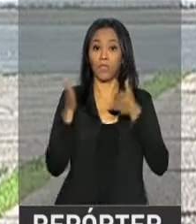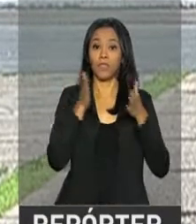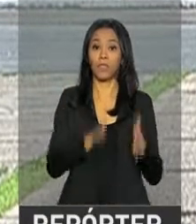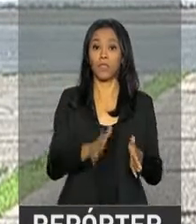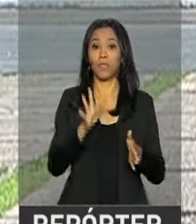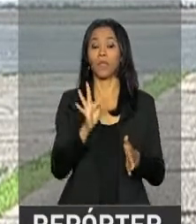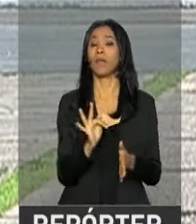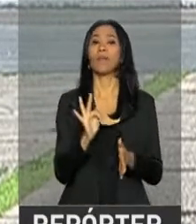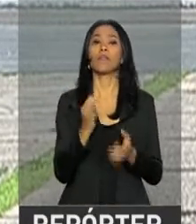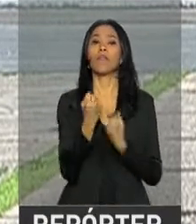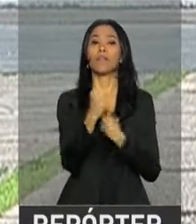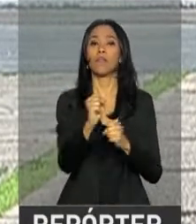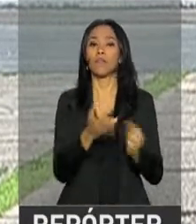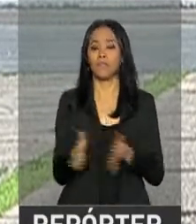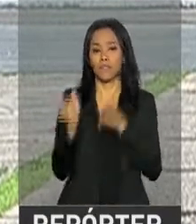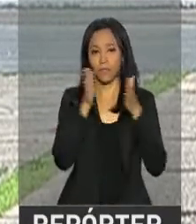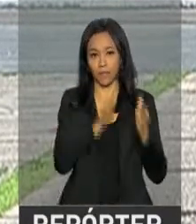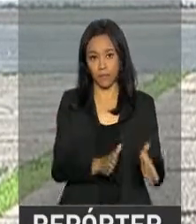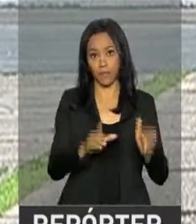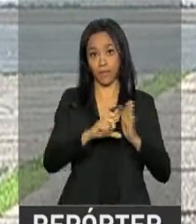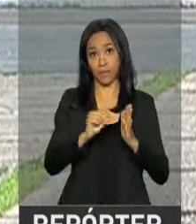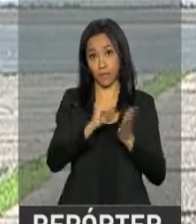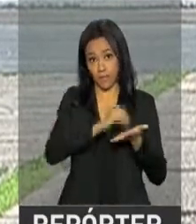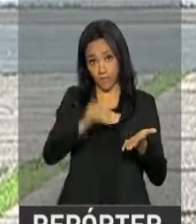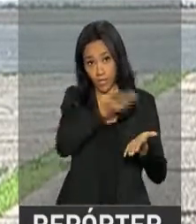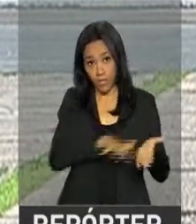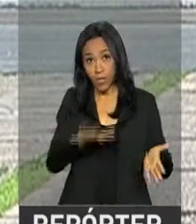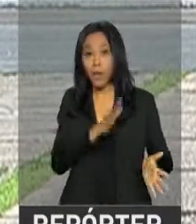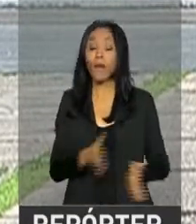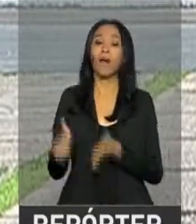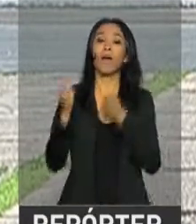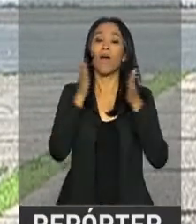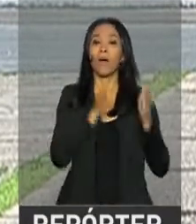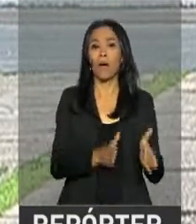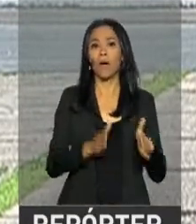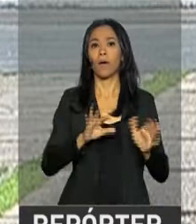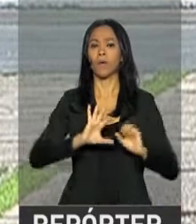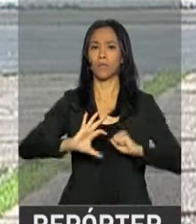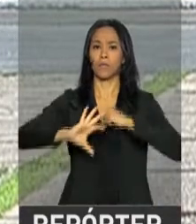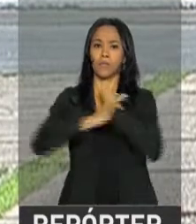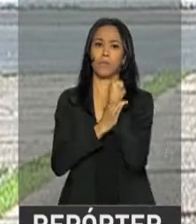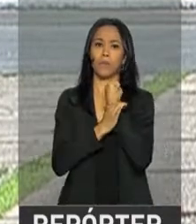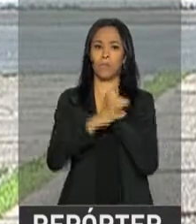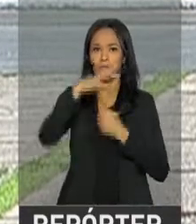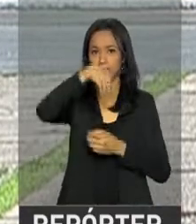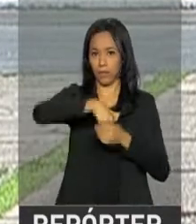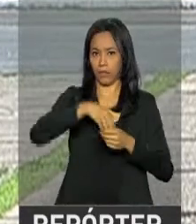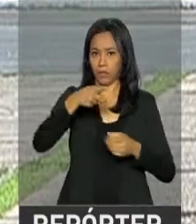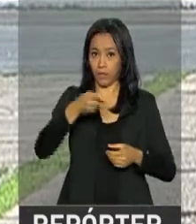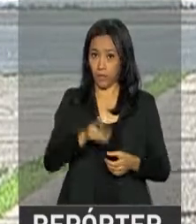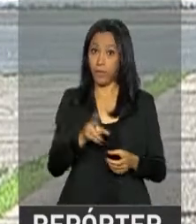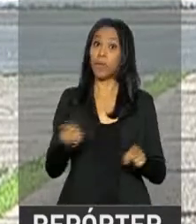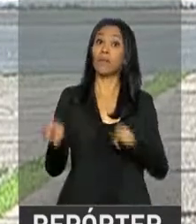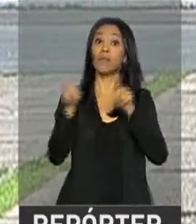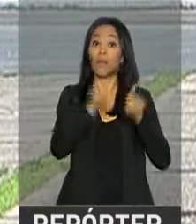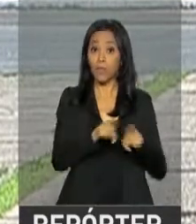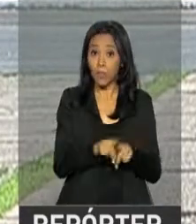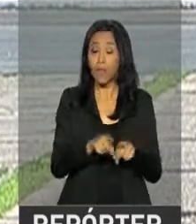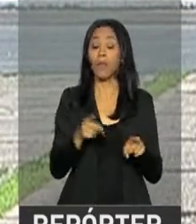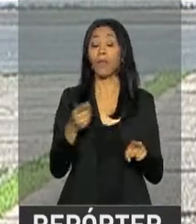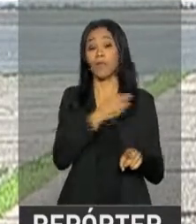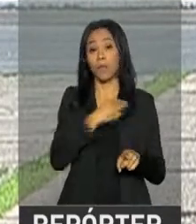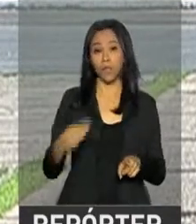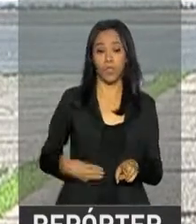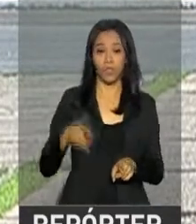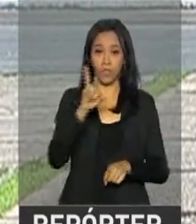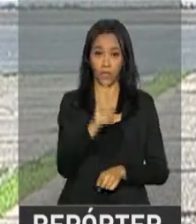e planejamento secretaria geral secretaria de governo gabinete de segurança institucional e relações exteriores também estão entre os convidados